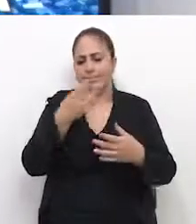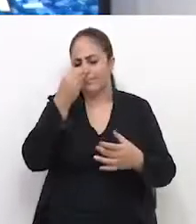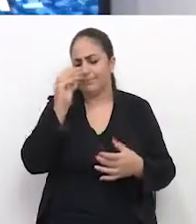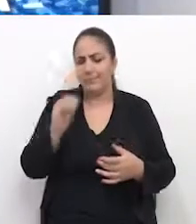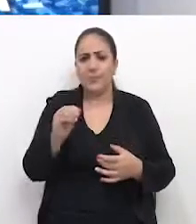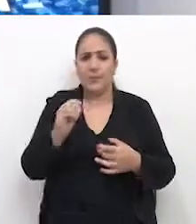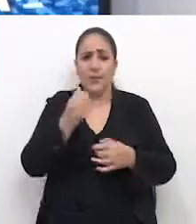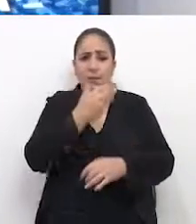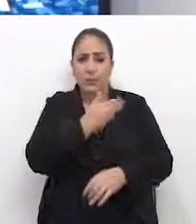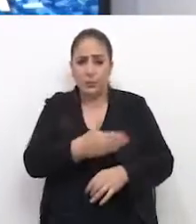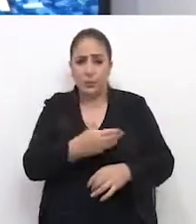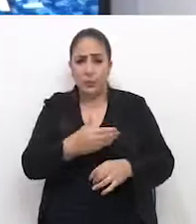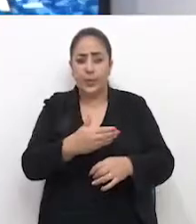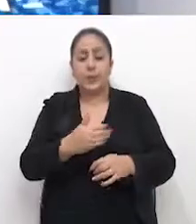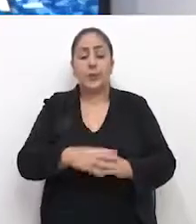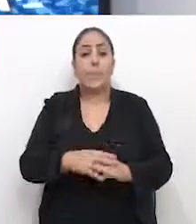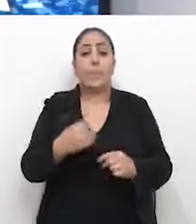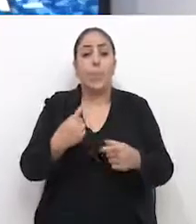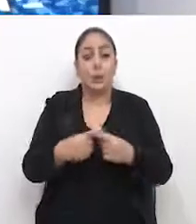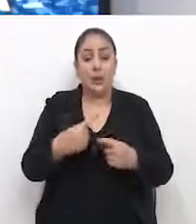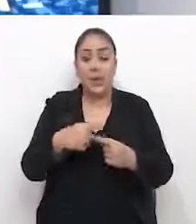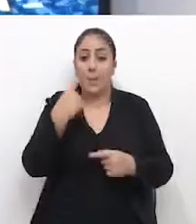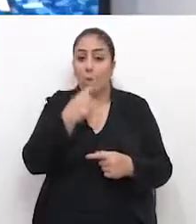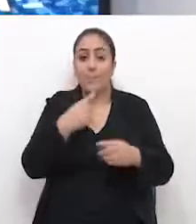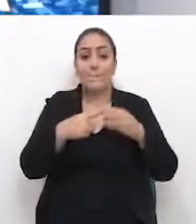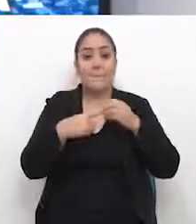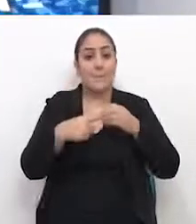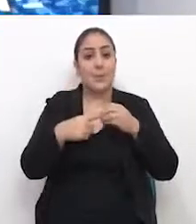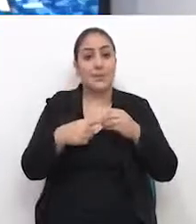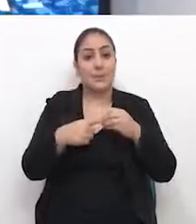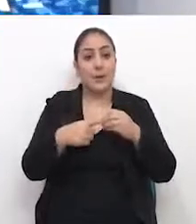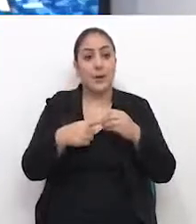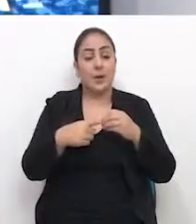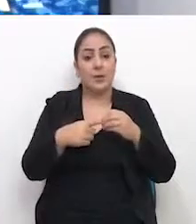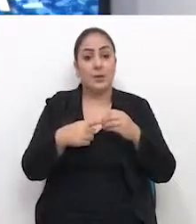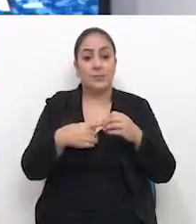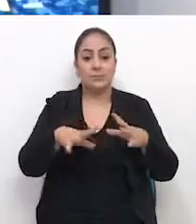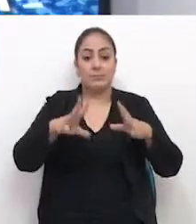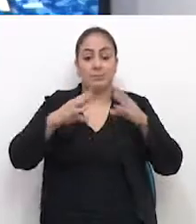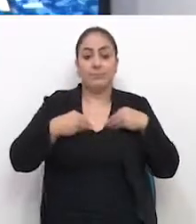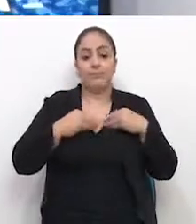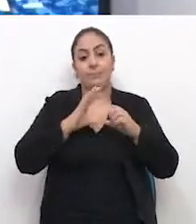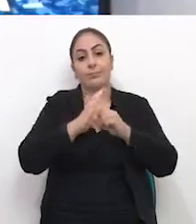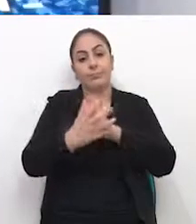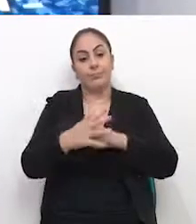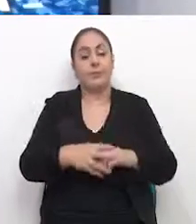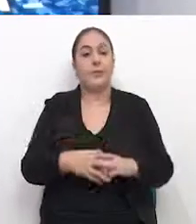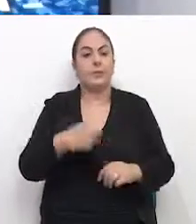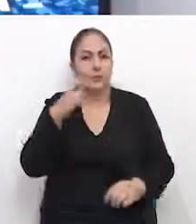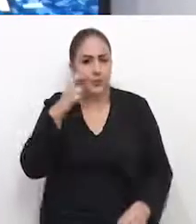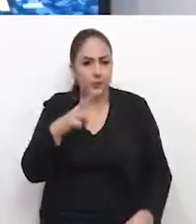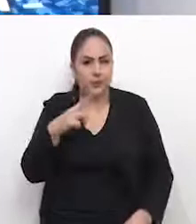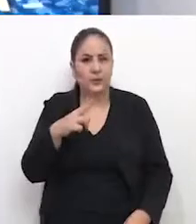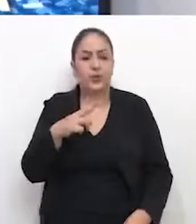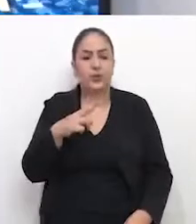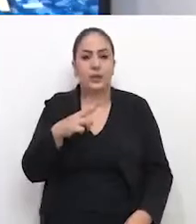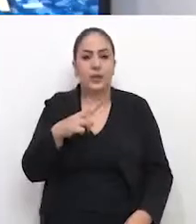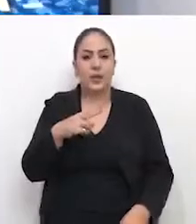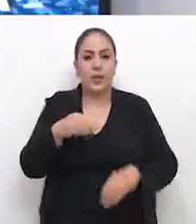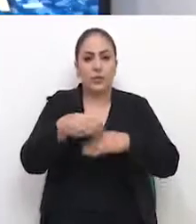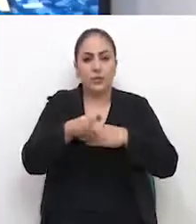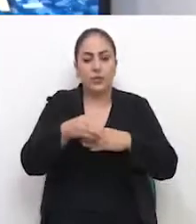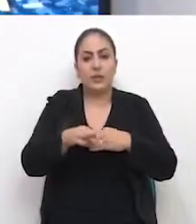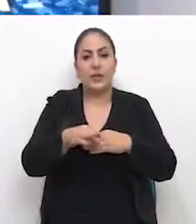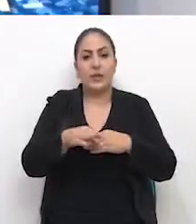dos hábitos de higiene, uma vez que a boca é uma das principais vias de contágio do coronavírus. Confira